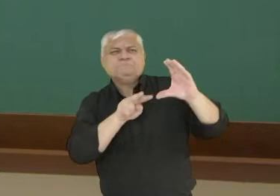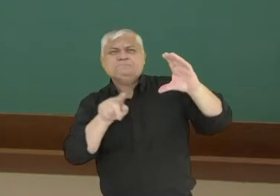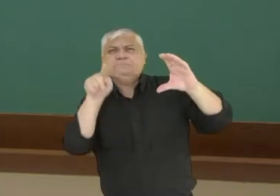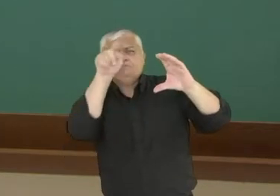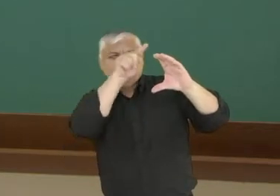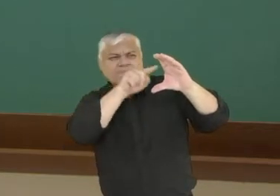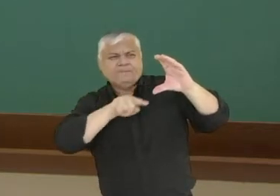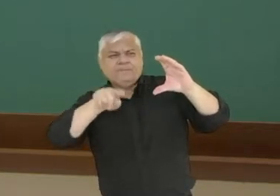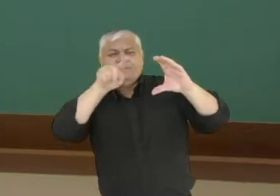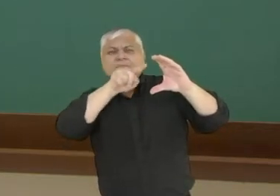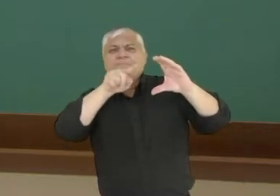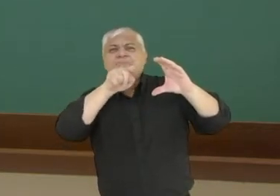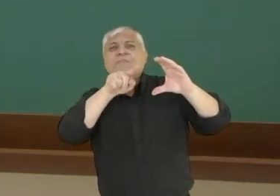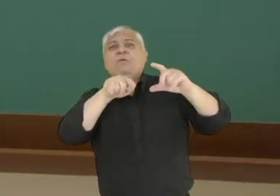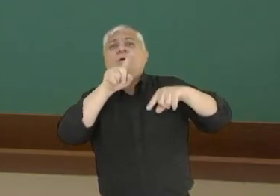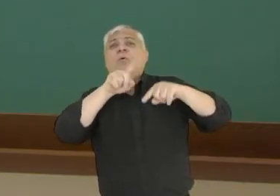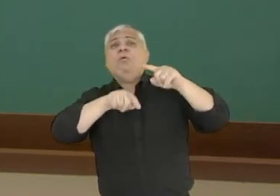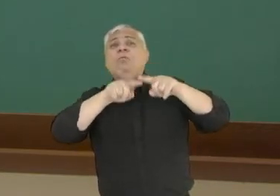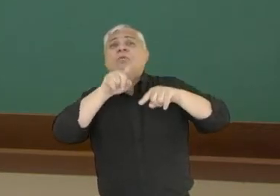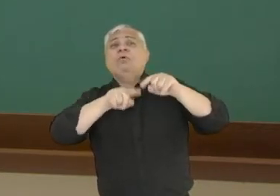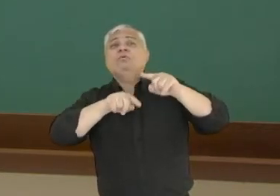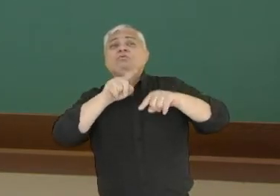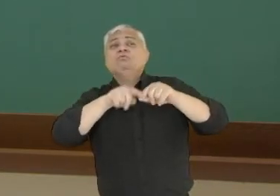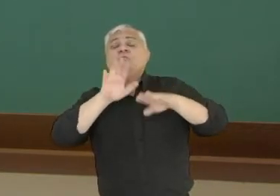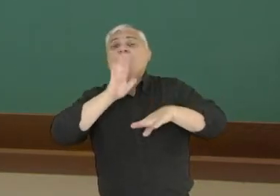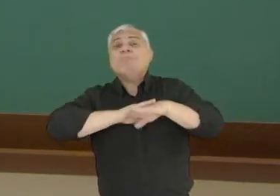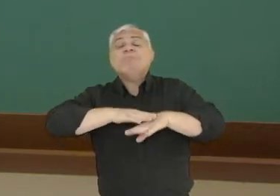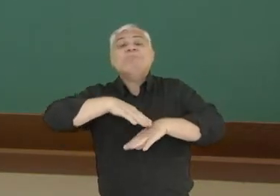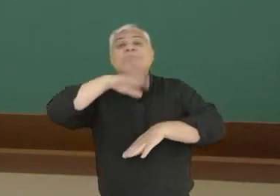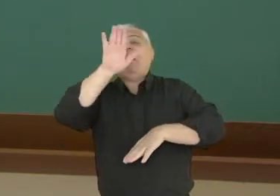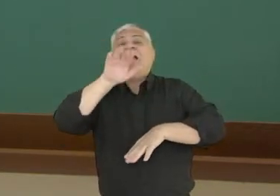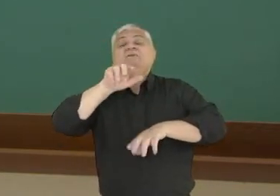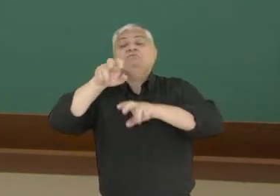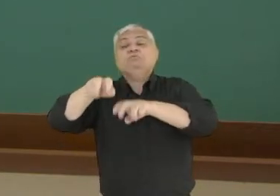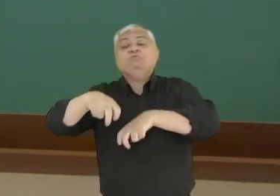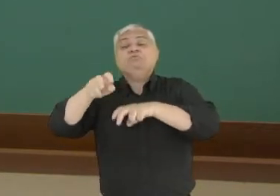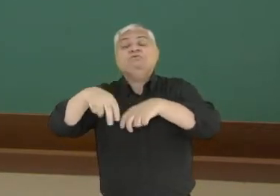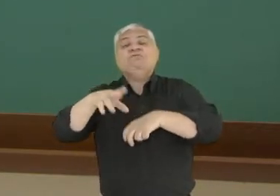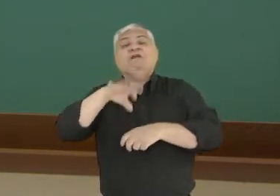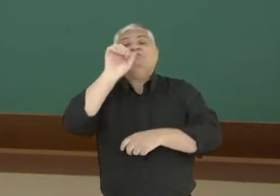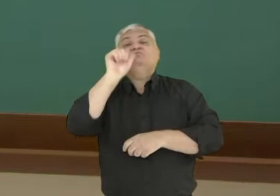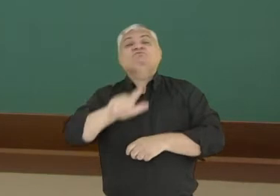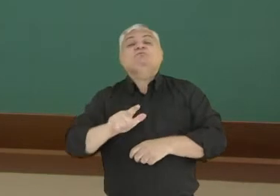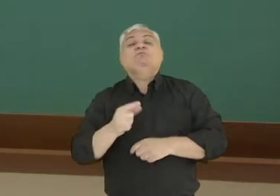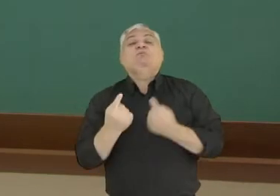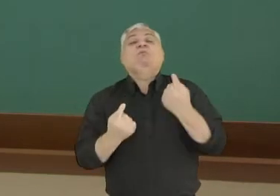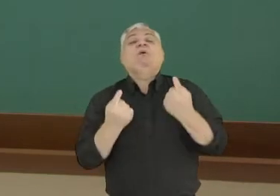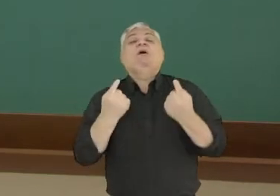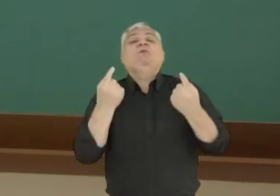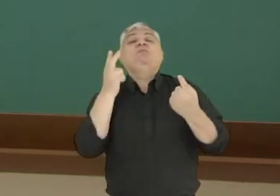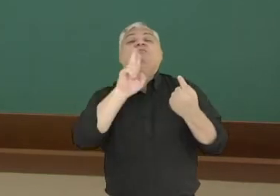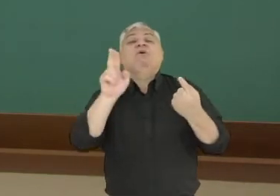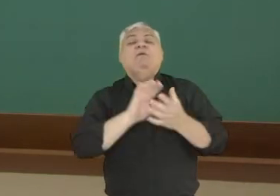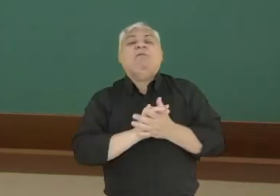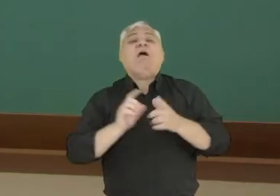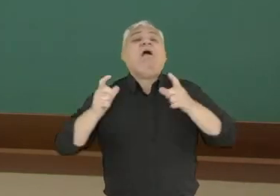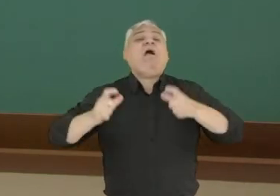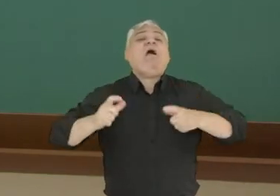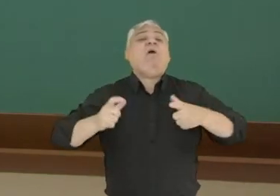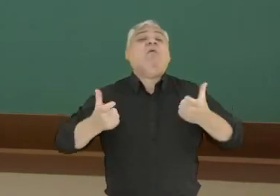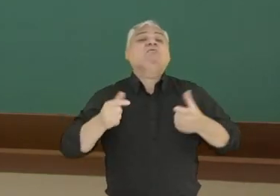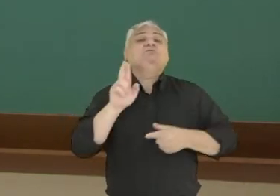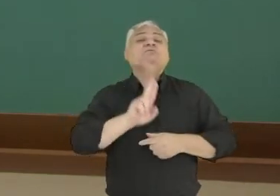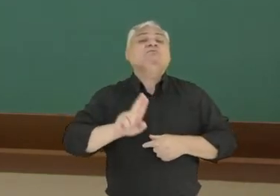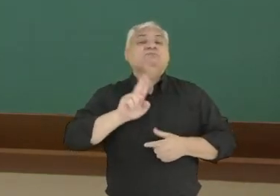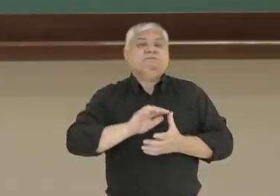responder qual é o a roupa agrícola mais cultivado na região sul e onde esse produto pode ser